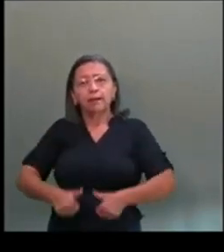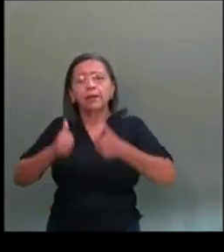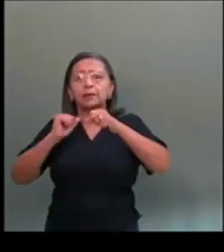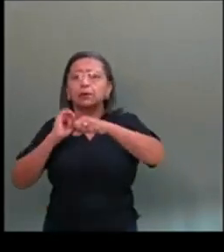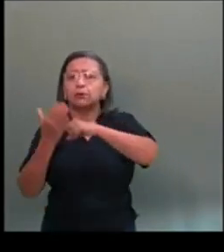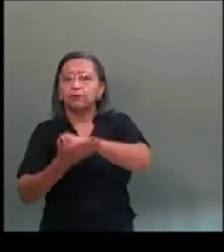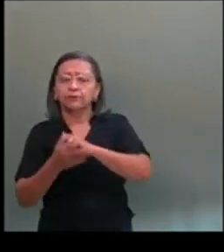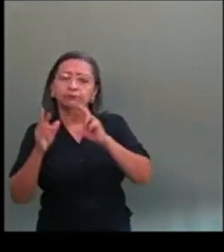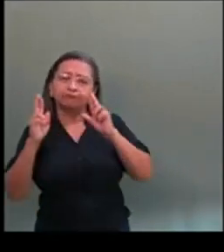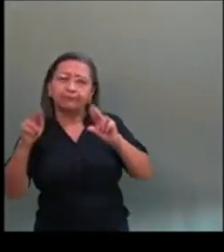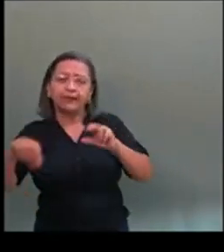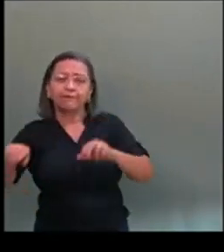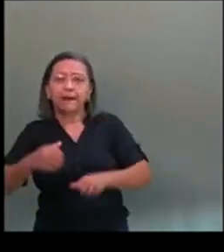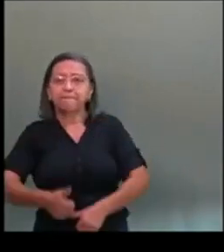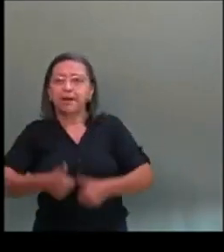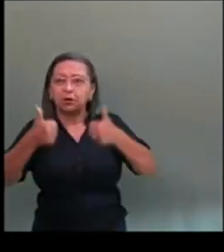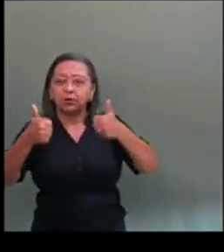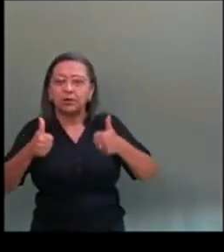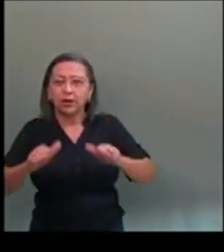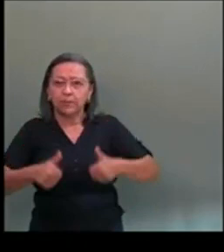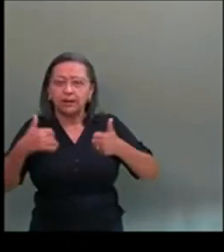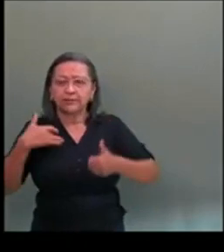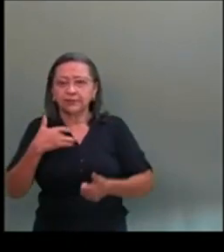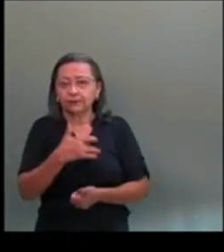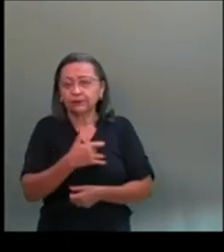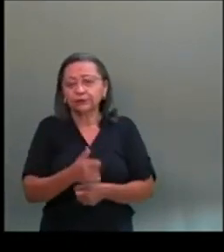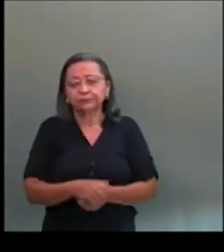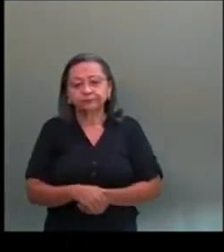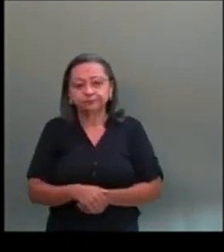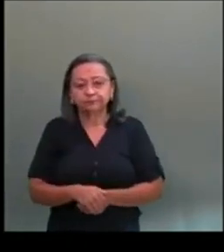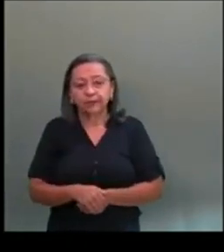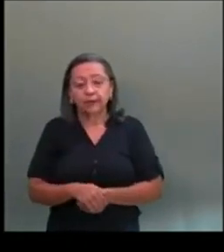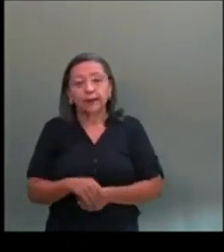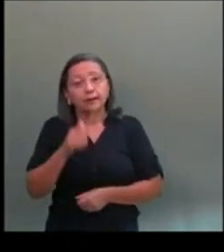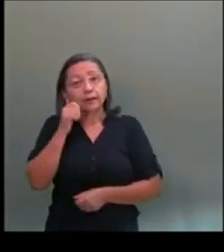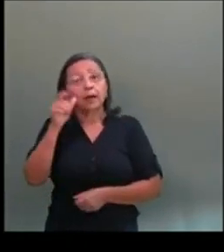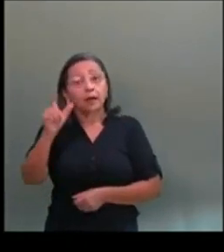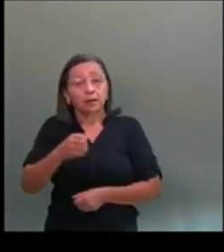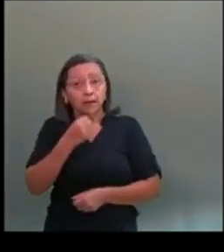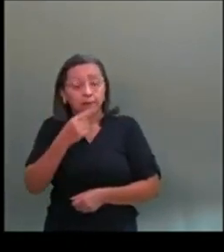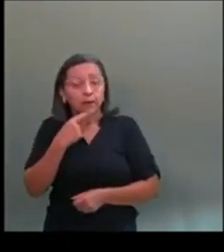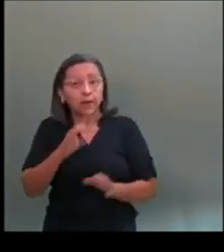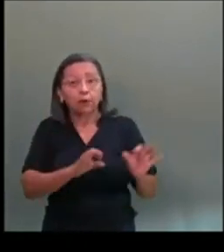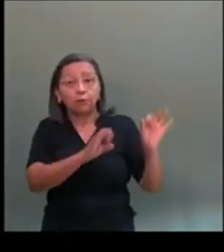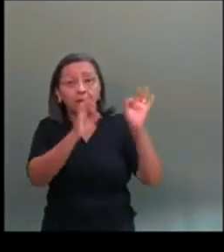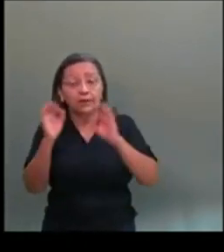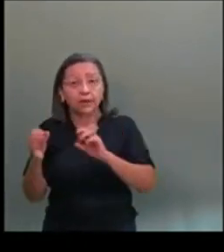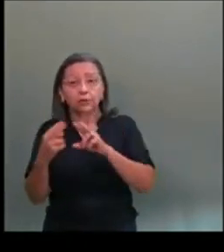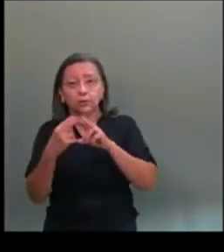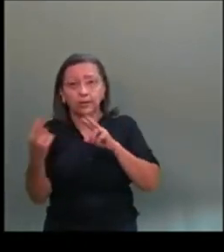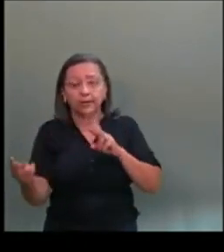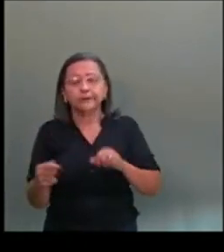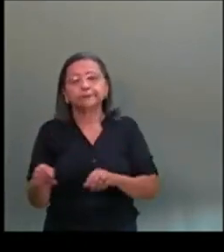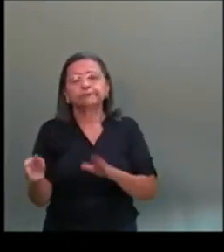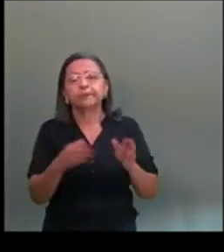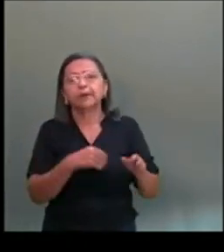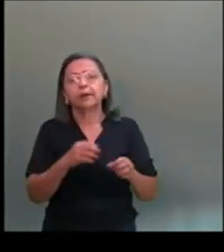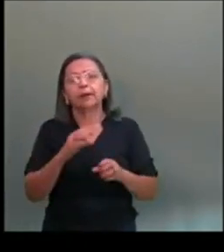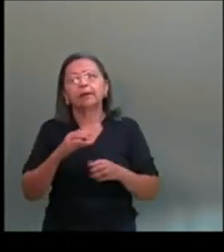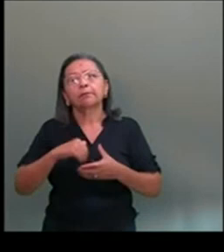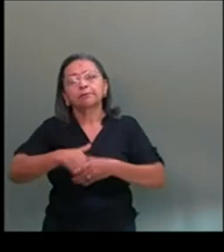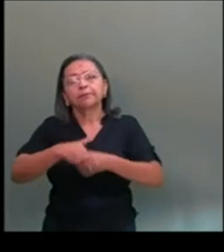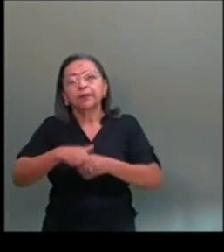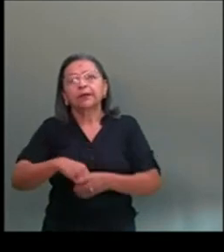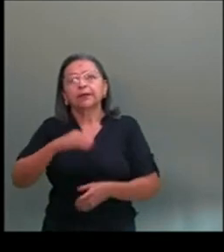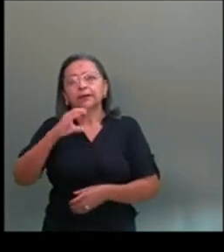para pronta e rápida recuperação da Paola. Ela está bem, está acompanhando com a gente a sessão. O Celso, meu colega da